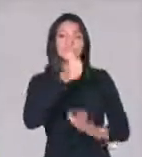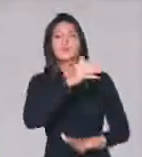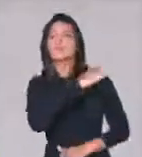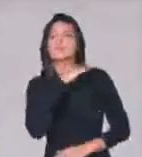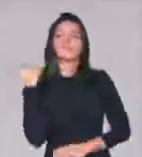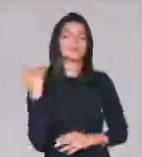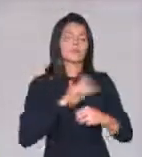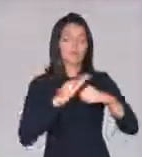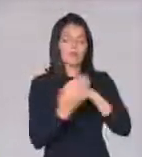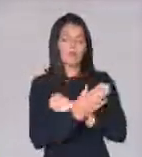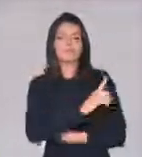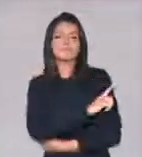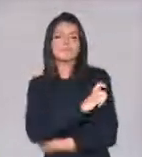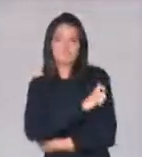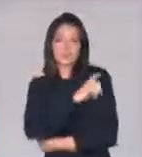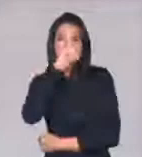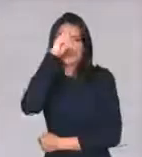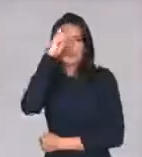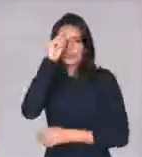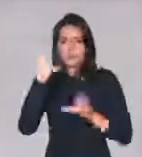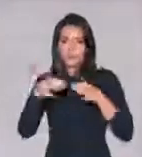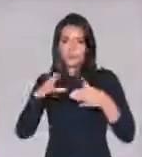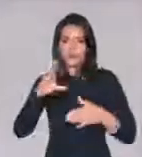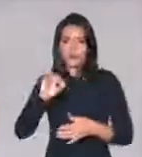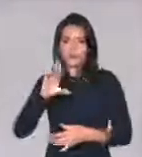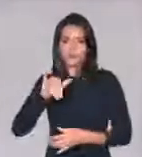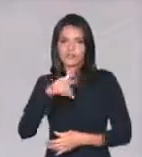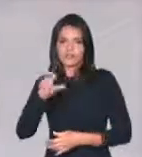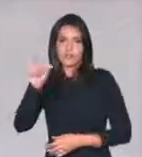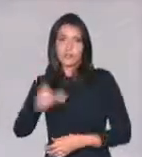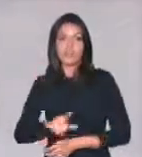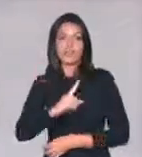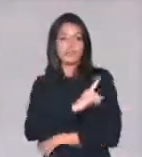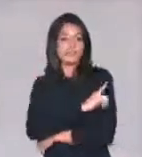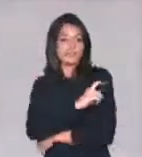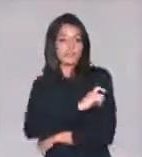vítimas do Covid-19 no hospital, Grupo Hospitalar Conceição, uma enfermeira de 44 anos.